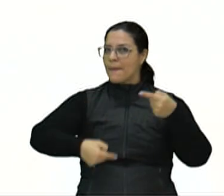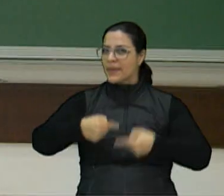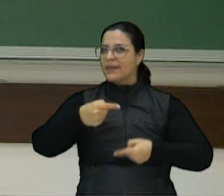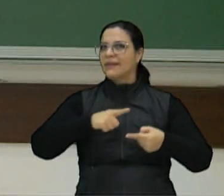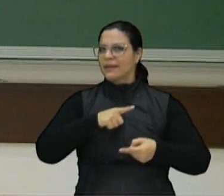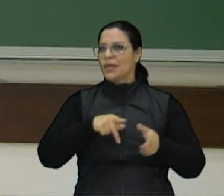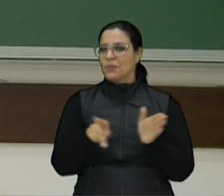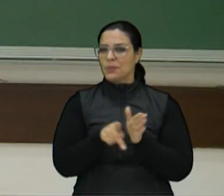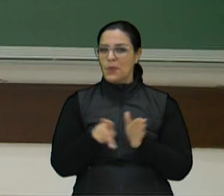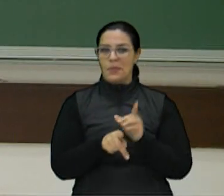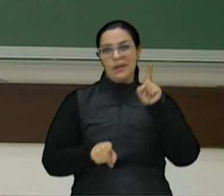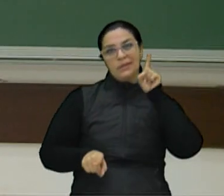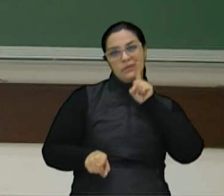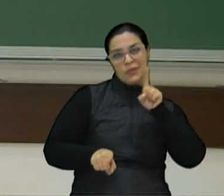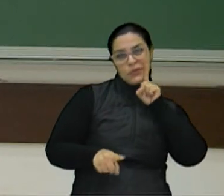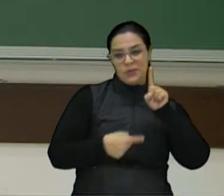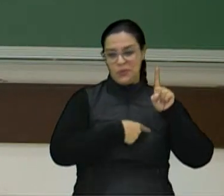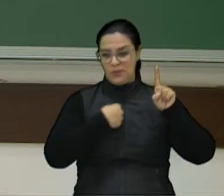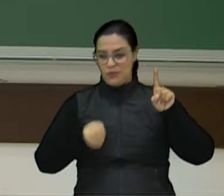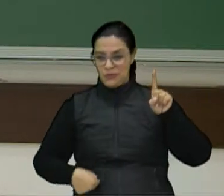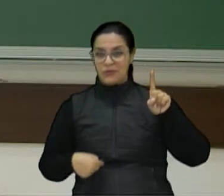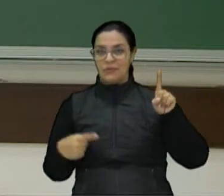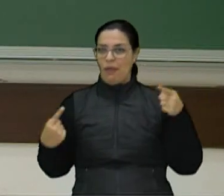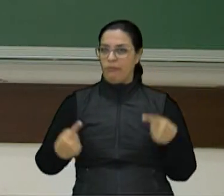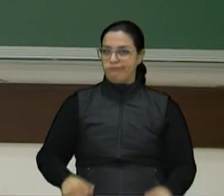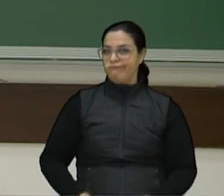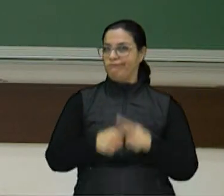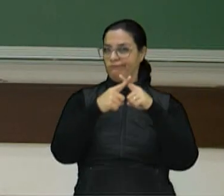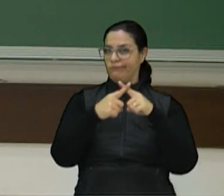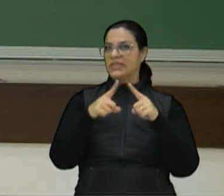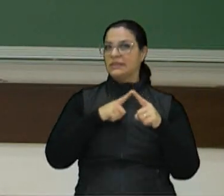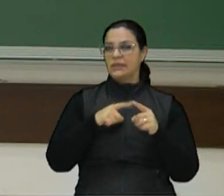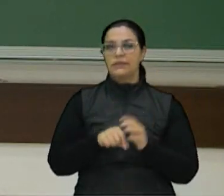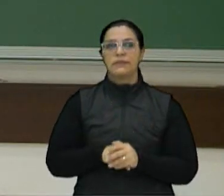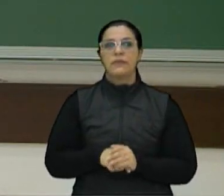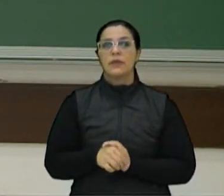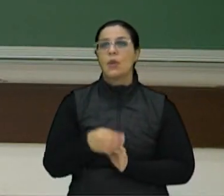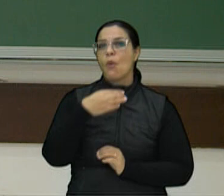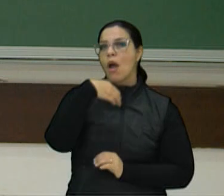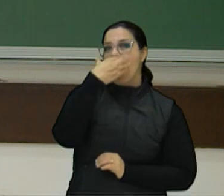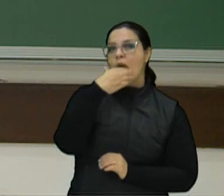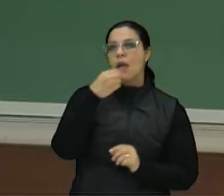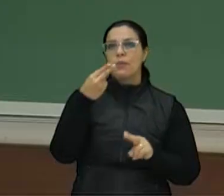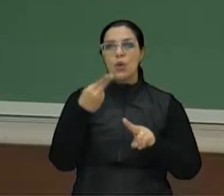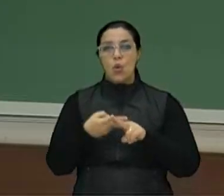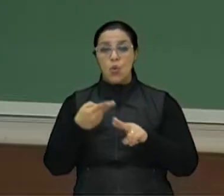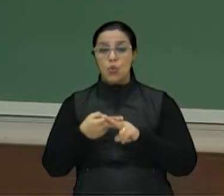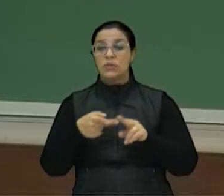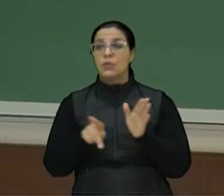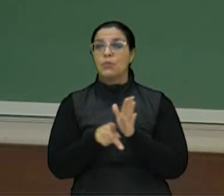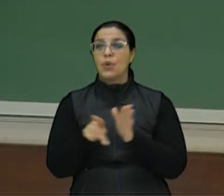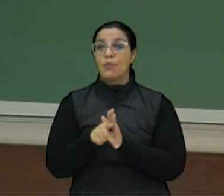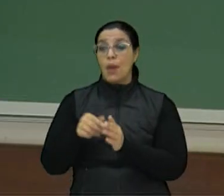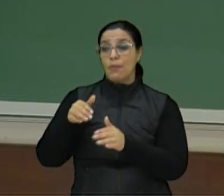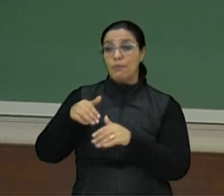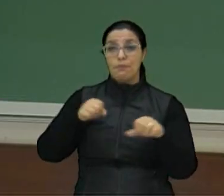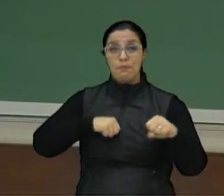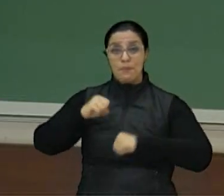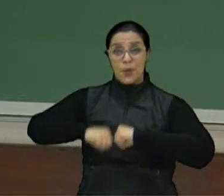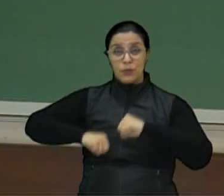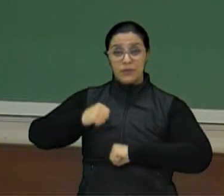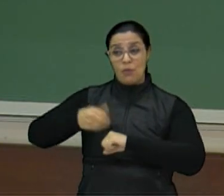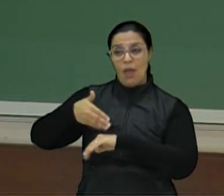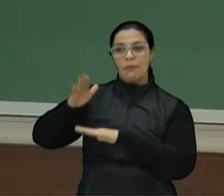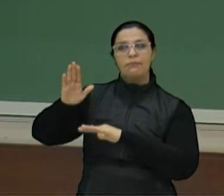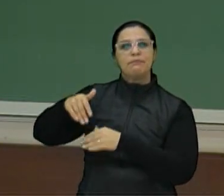uma briga de gigantes, né? Exemplo, a Apple usando mão de obra barata na China